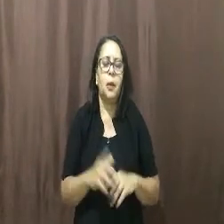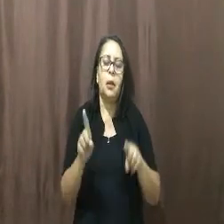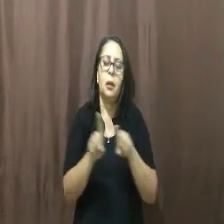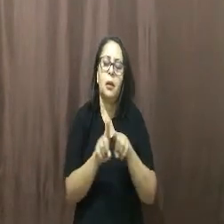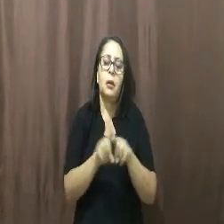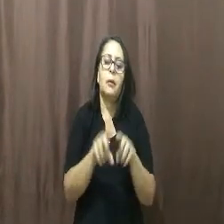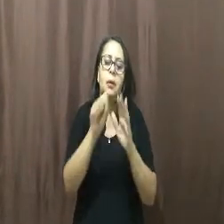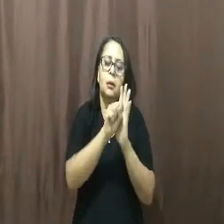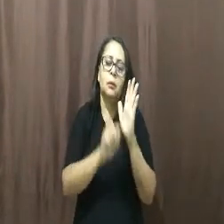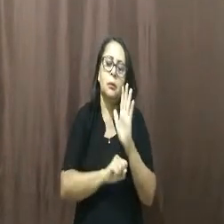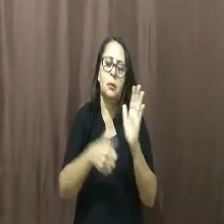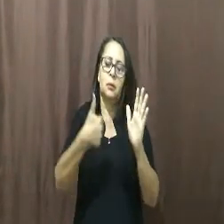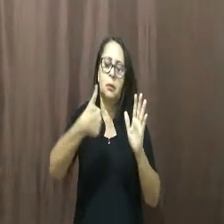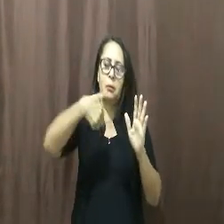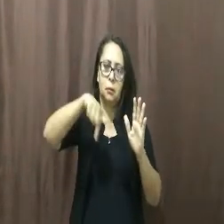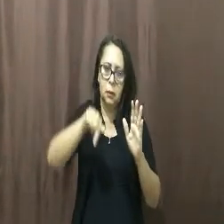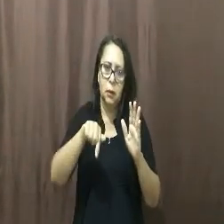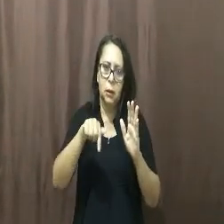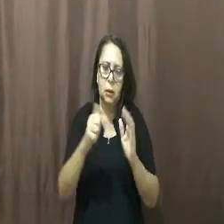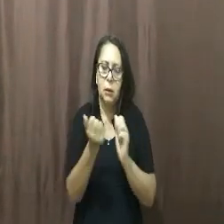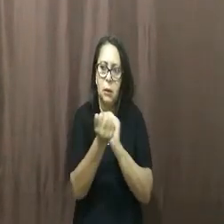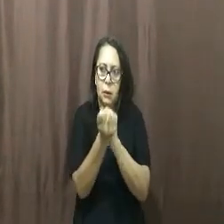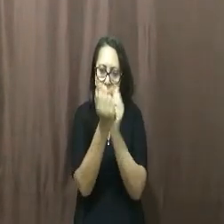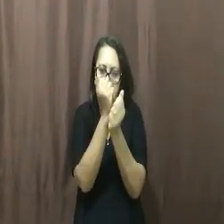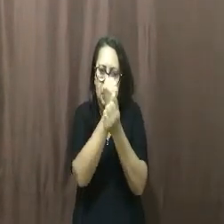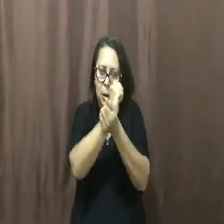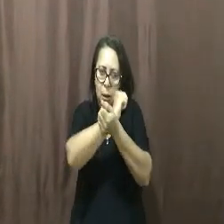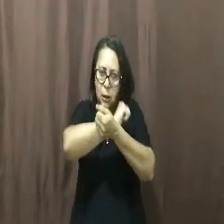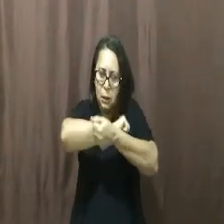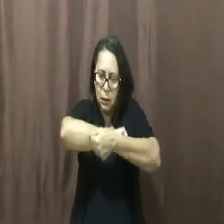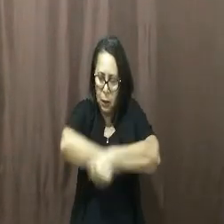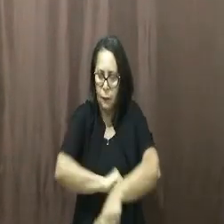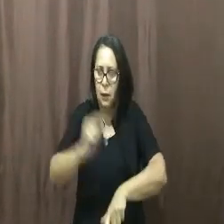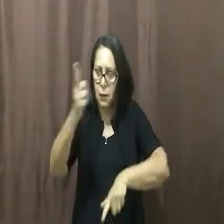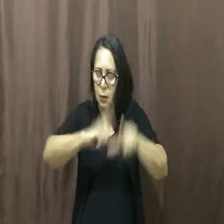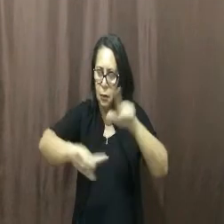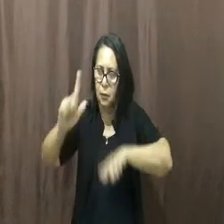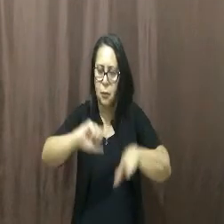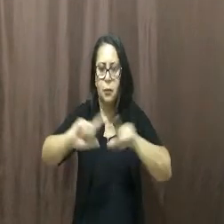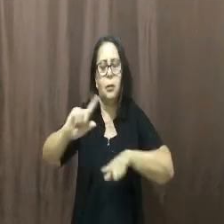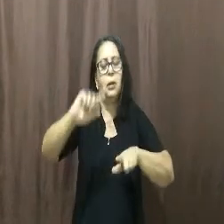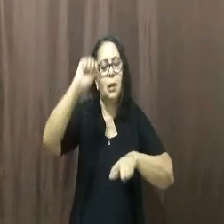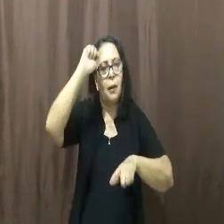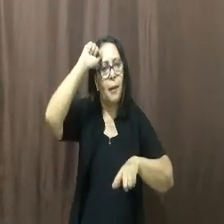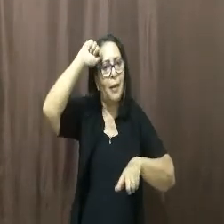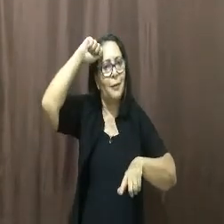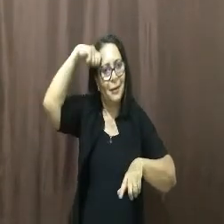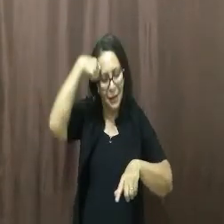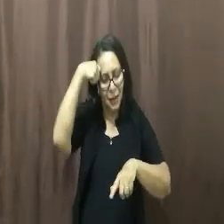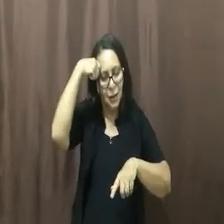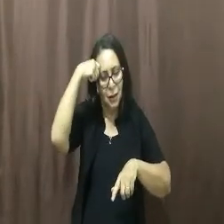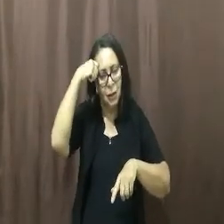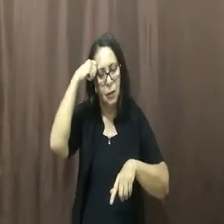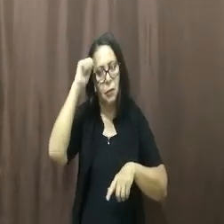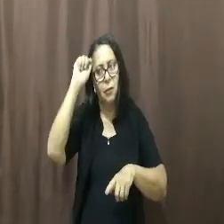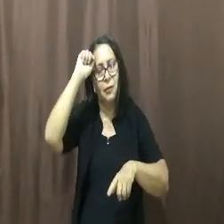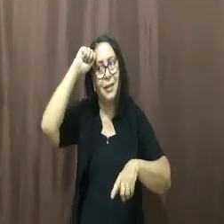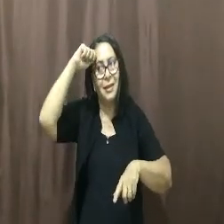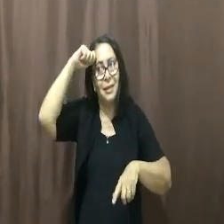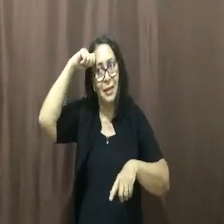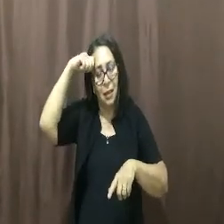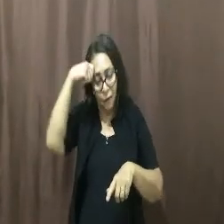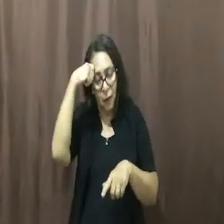E já mais no século XVII, da escravização, quando foi a mão de obra negra, o tráfico, né,